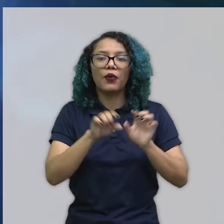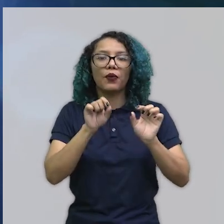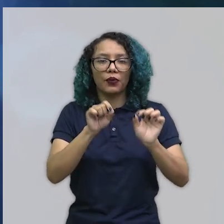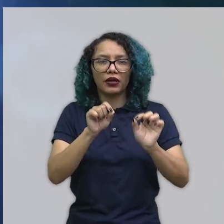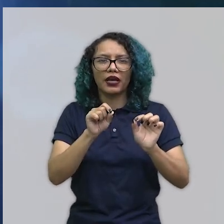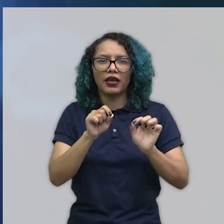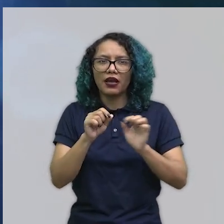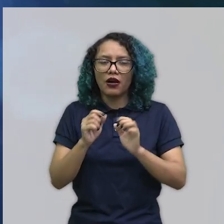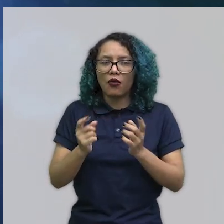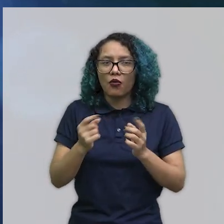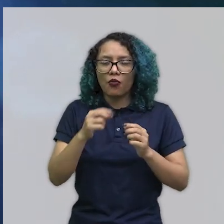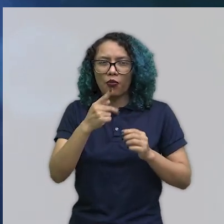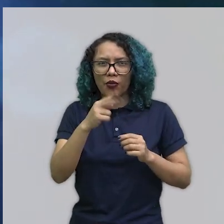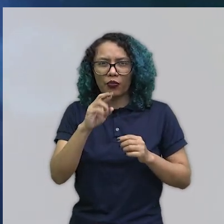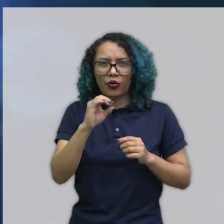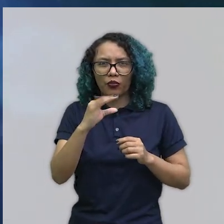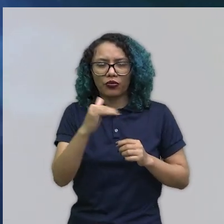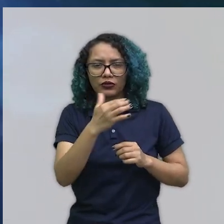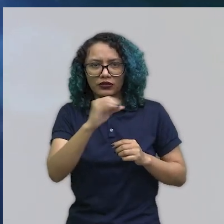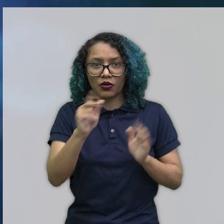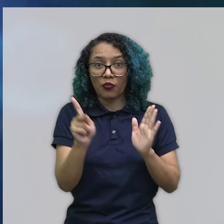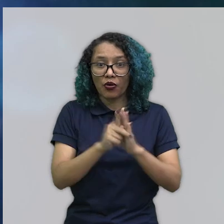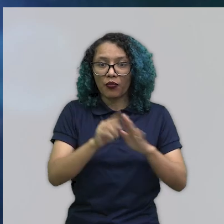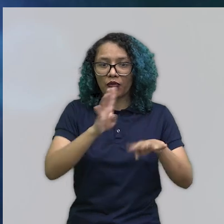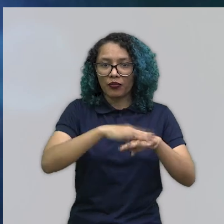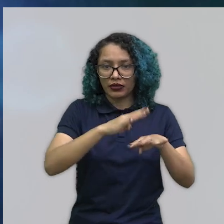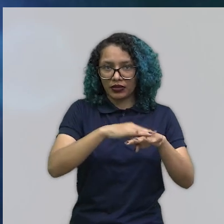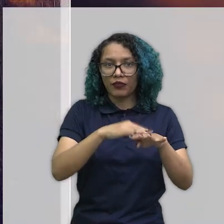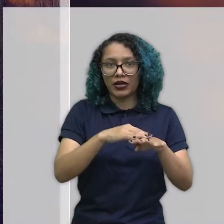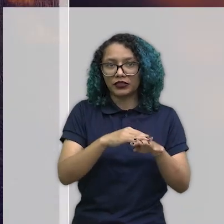uma relação matemática derivada da sequência de